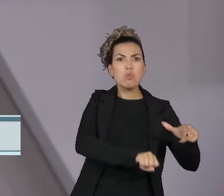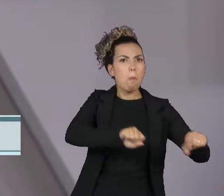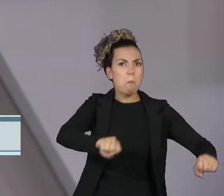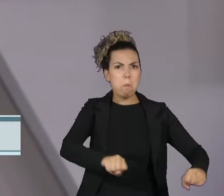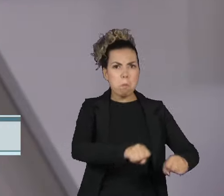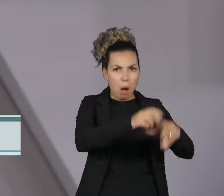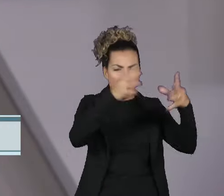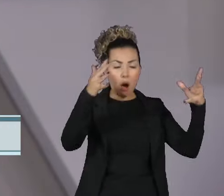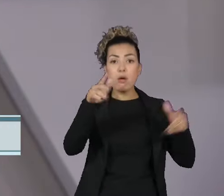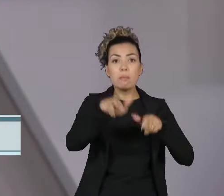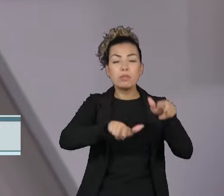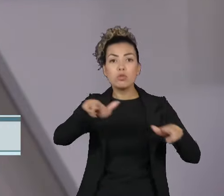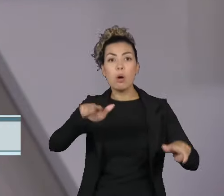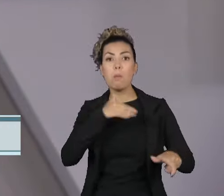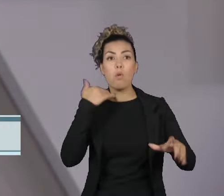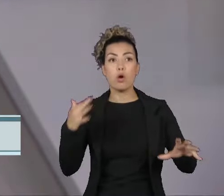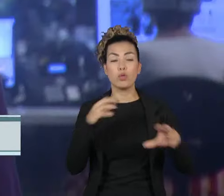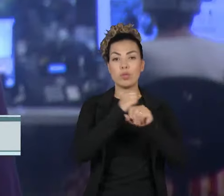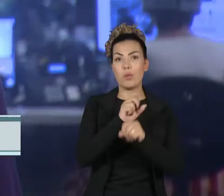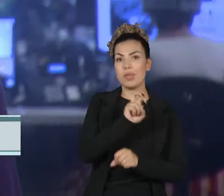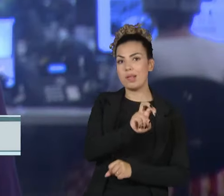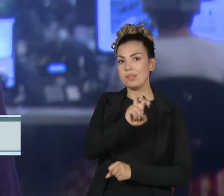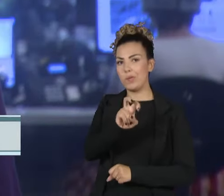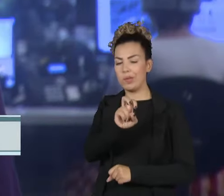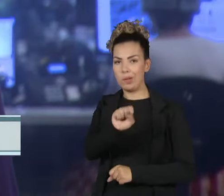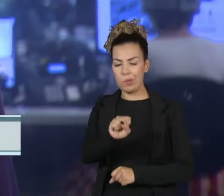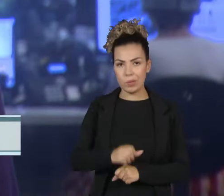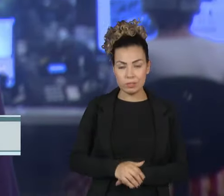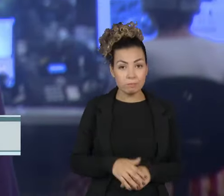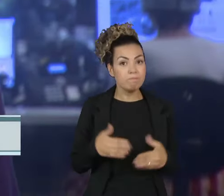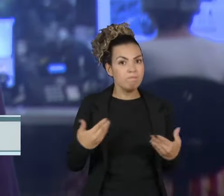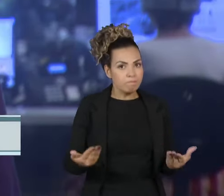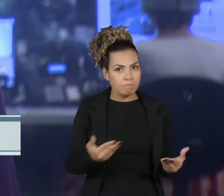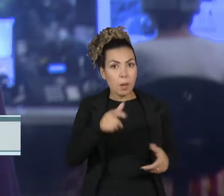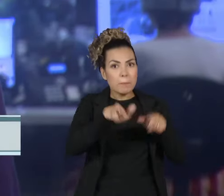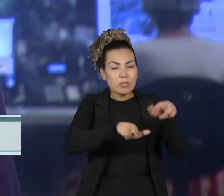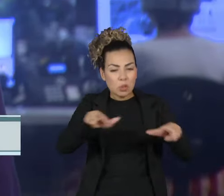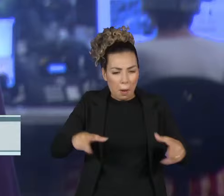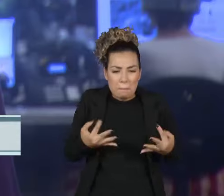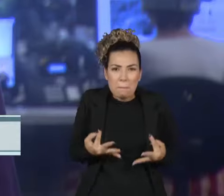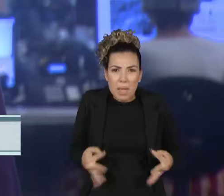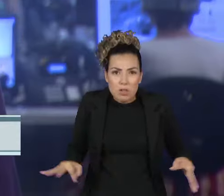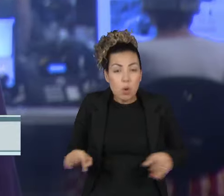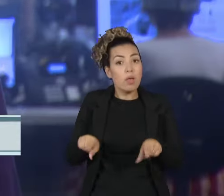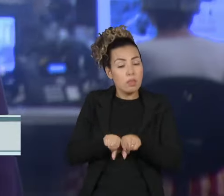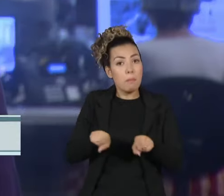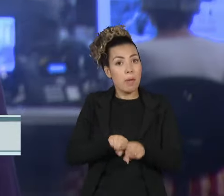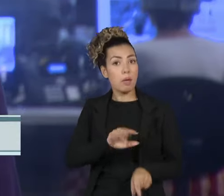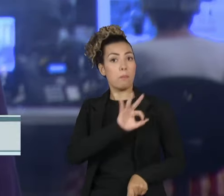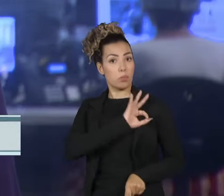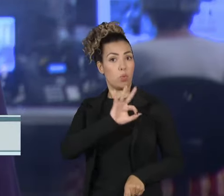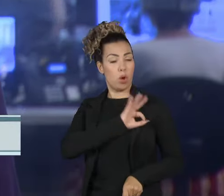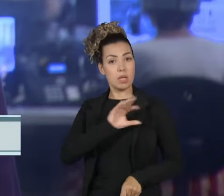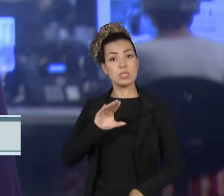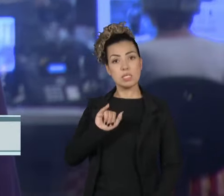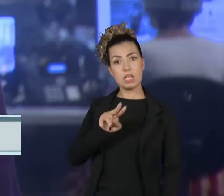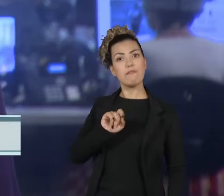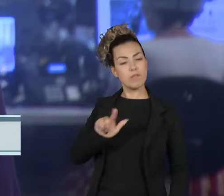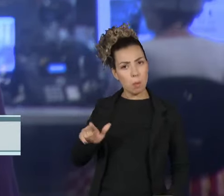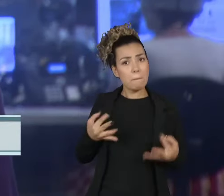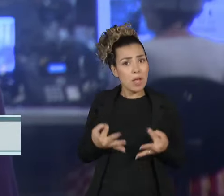para 558. Entre as vítimas estão também civis, pelo menos 50 crianças